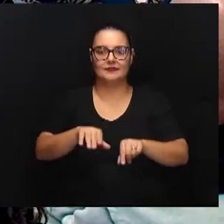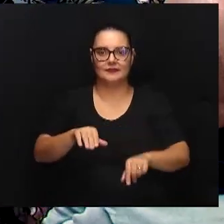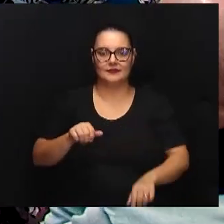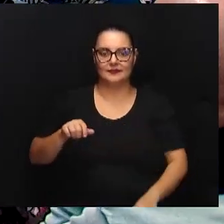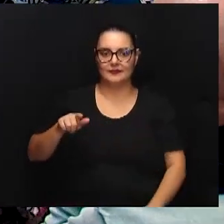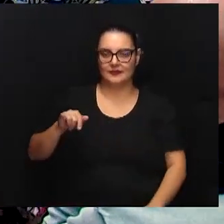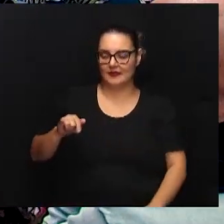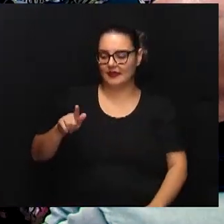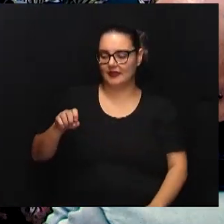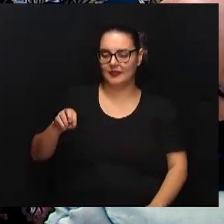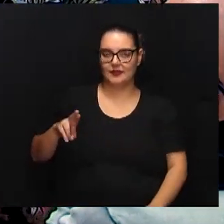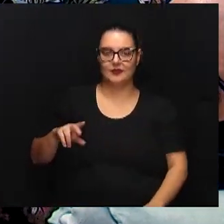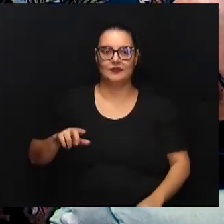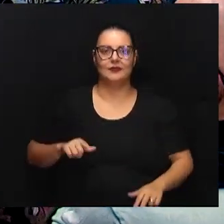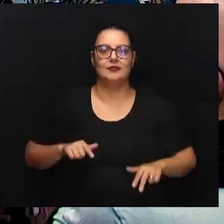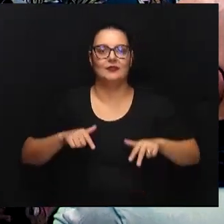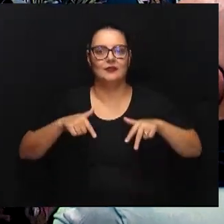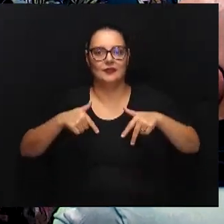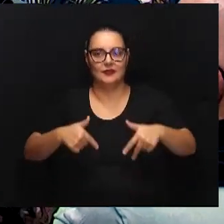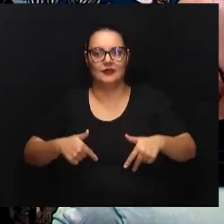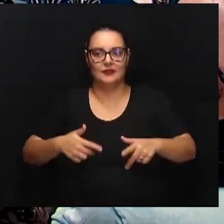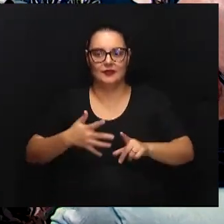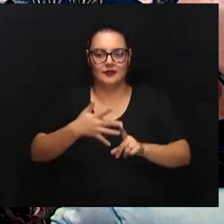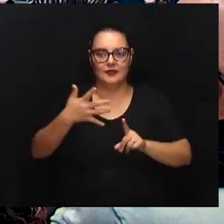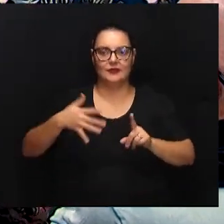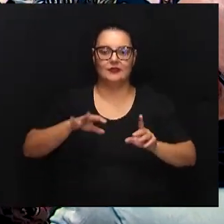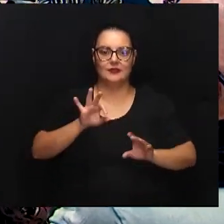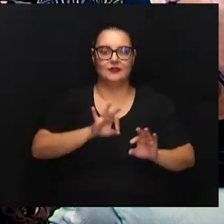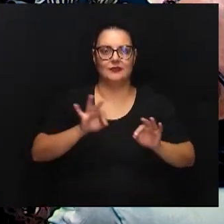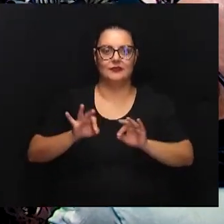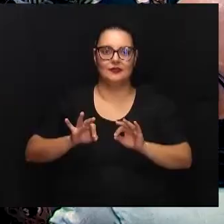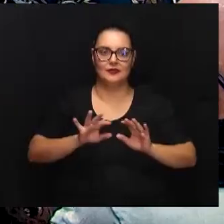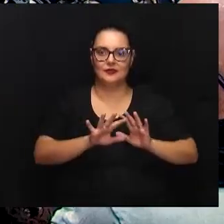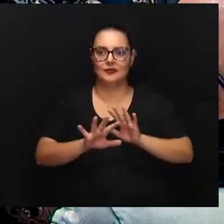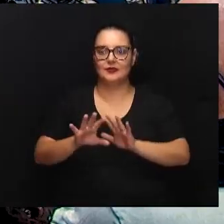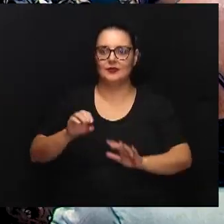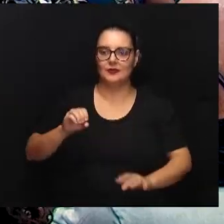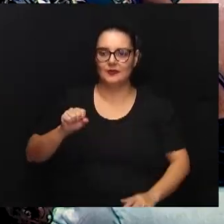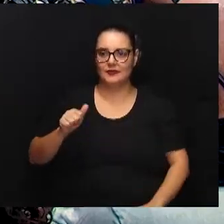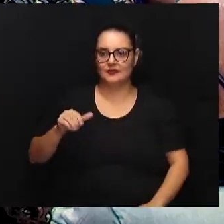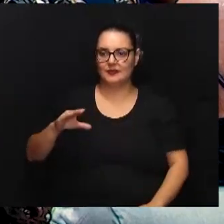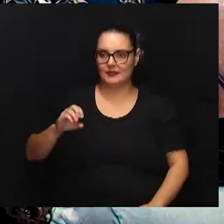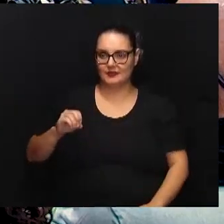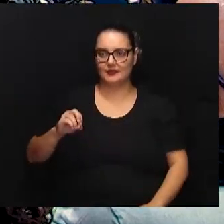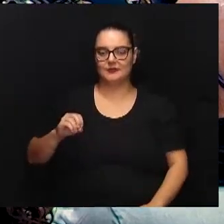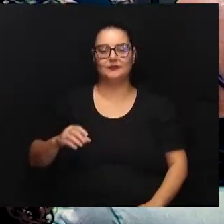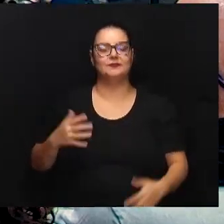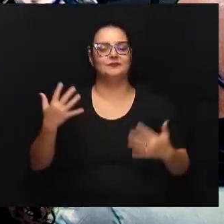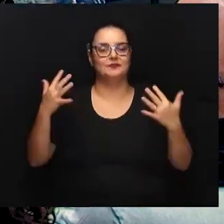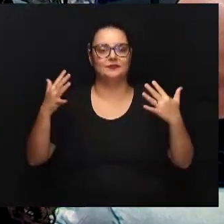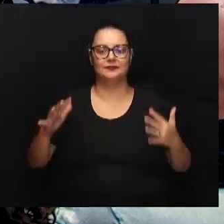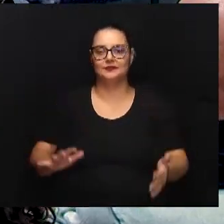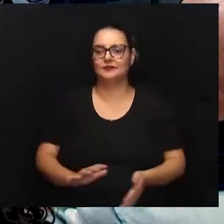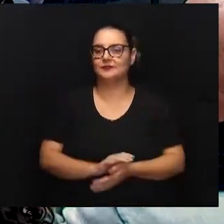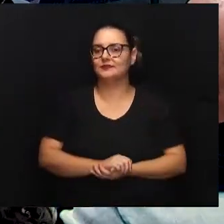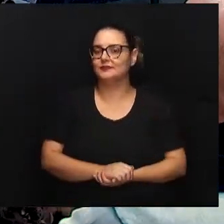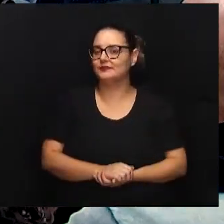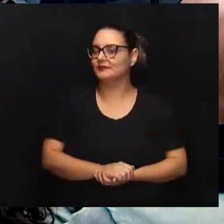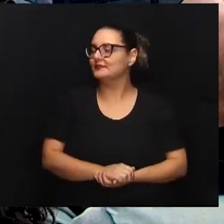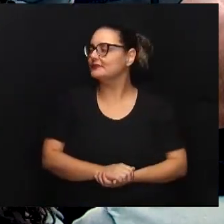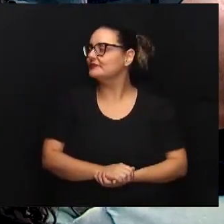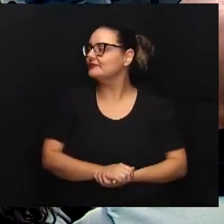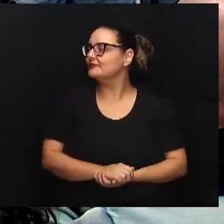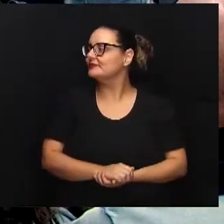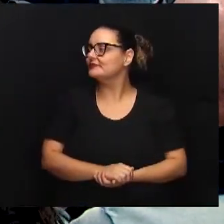Para a mesa, eu chamo também Igor Andrade, ativista LGBT e organizador da Parada de Osasco.